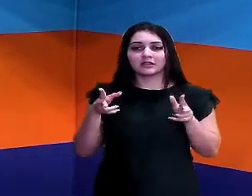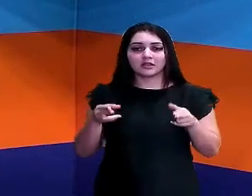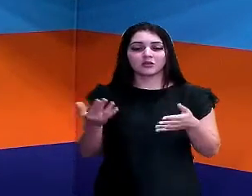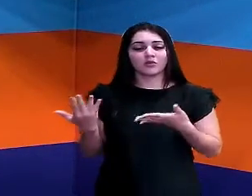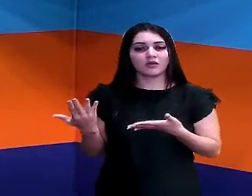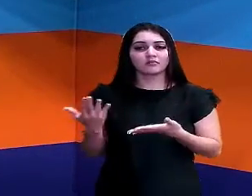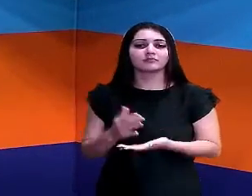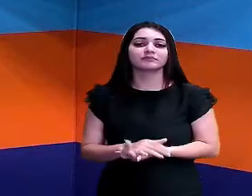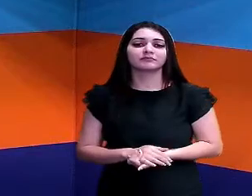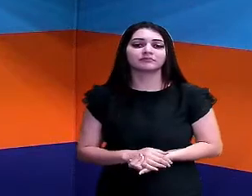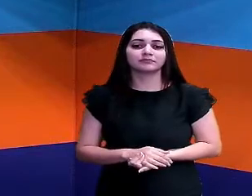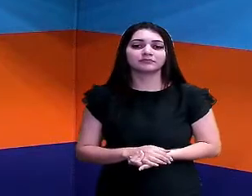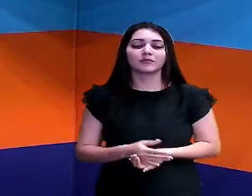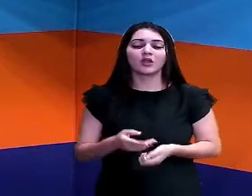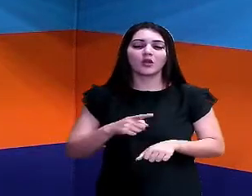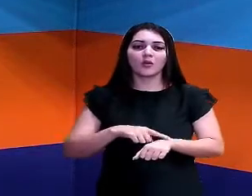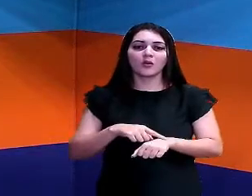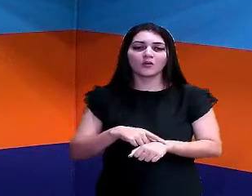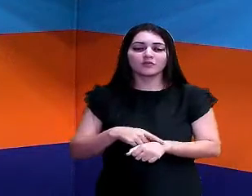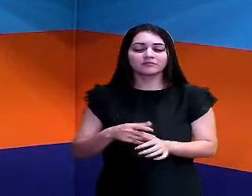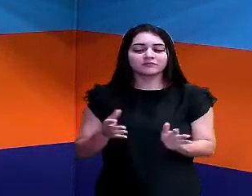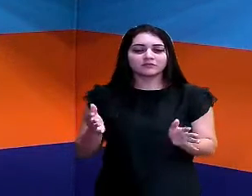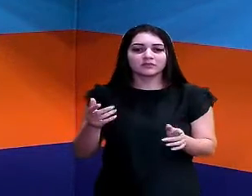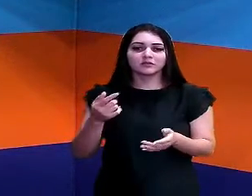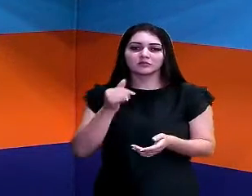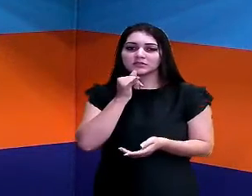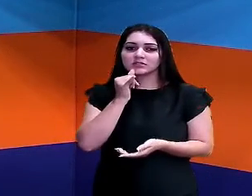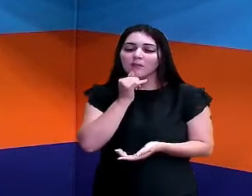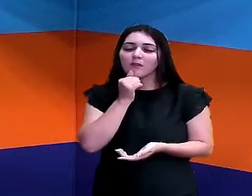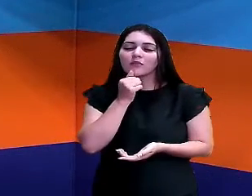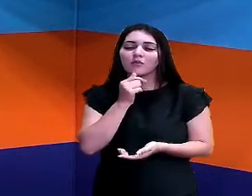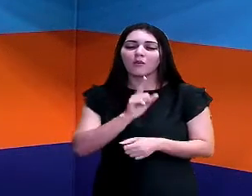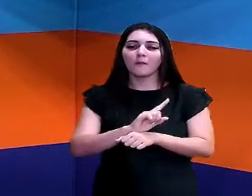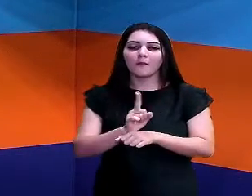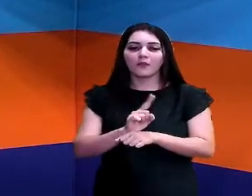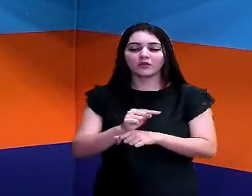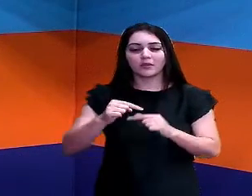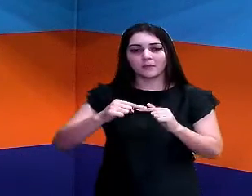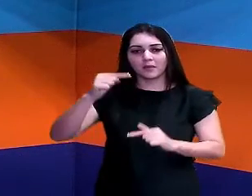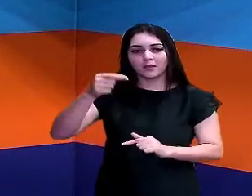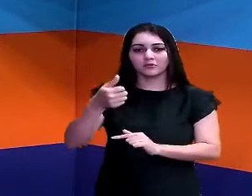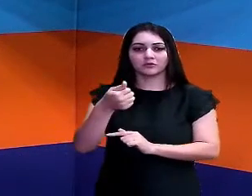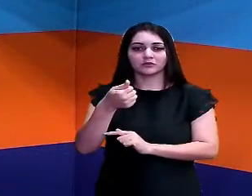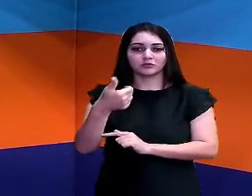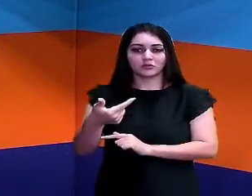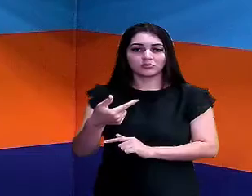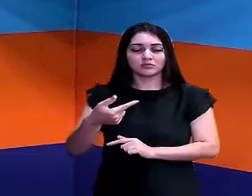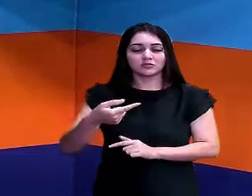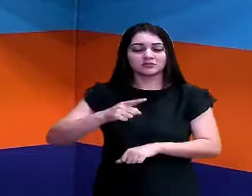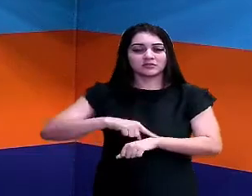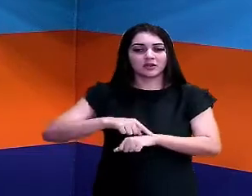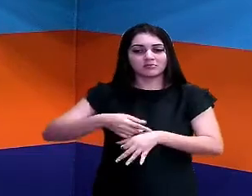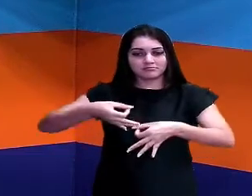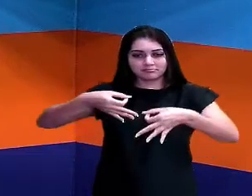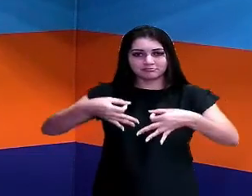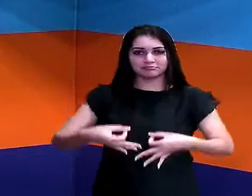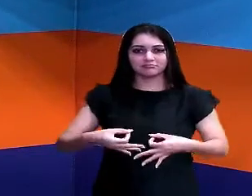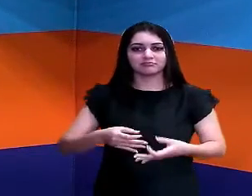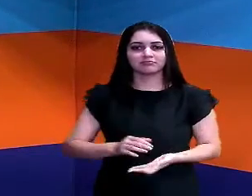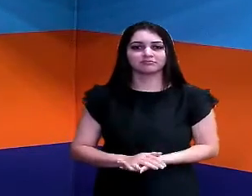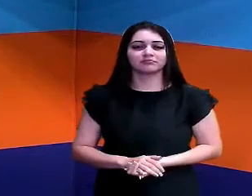hora fechadinha que a gente chama é quando o ponteiro maior tá lá no 12. E aí dá nossas horas exatas, né? Aqui